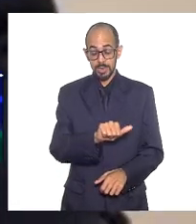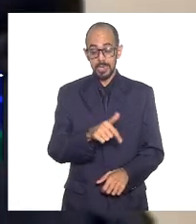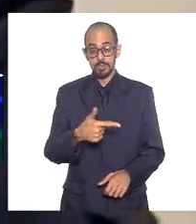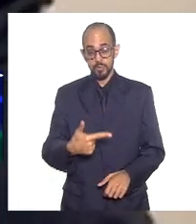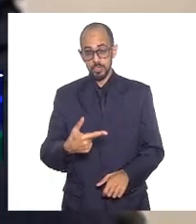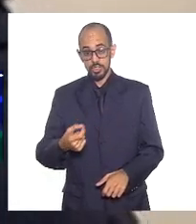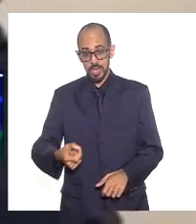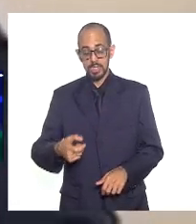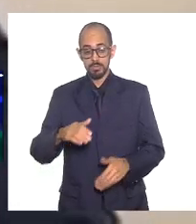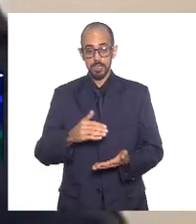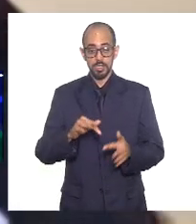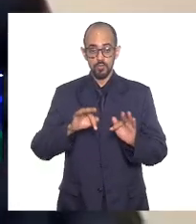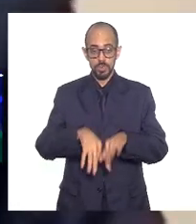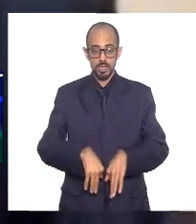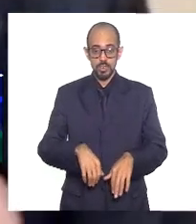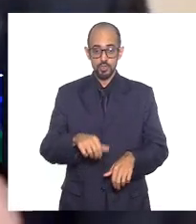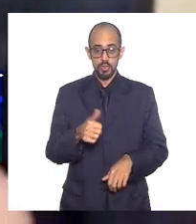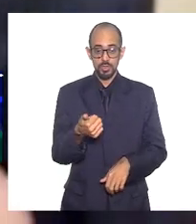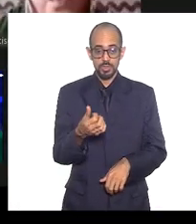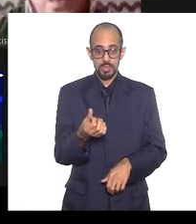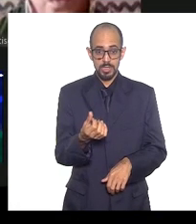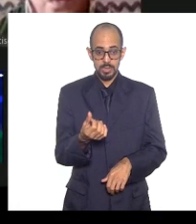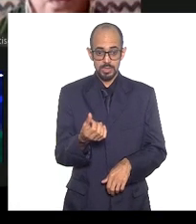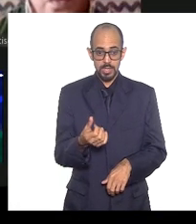14h33, encerrou-se às